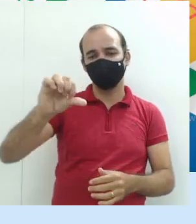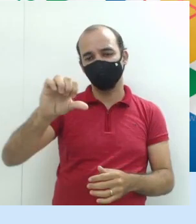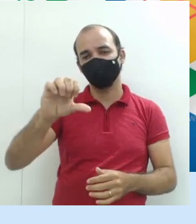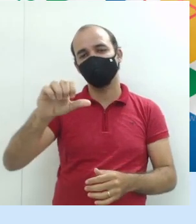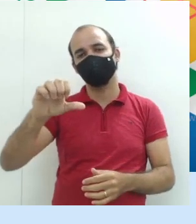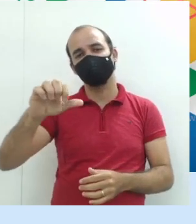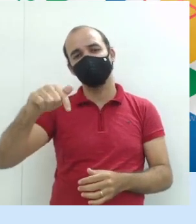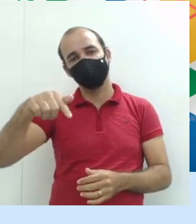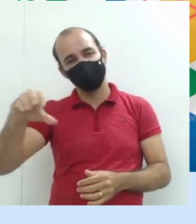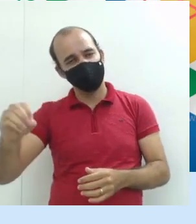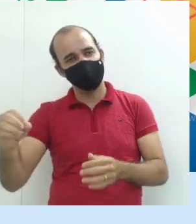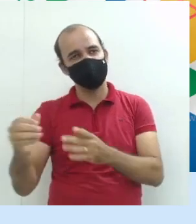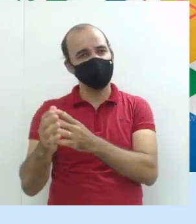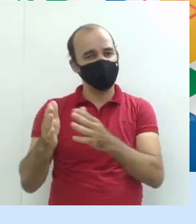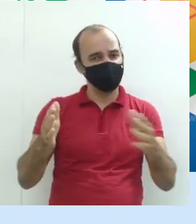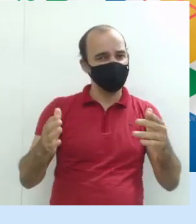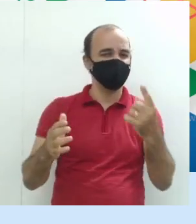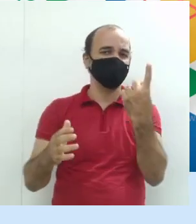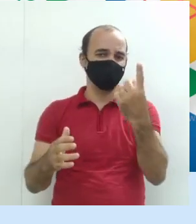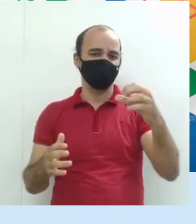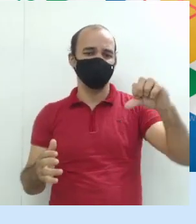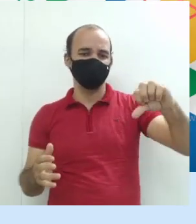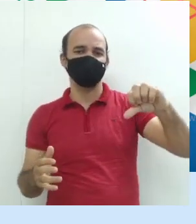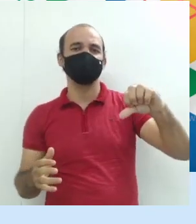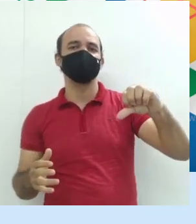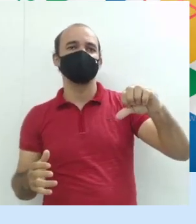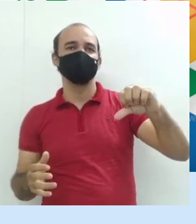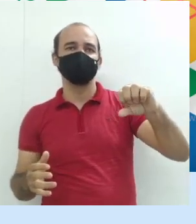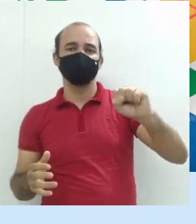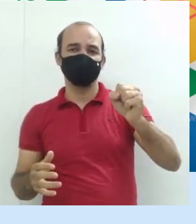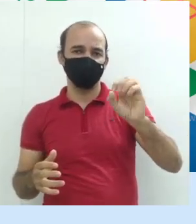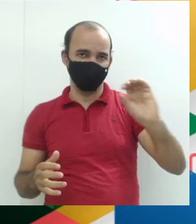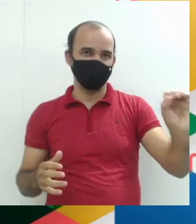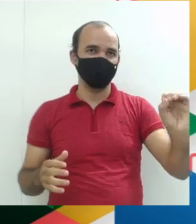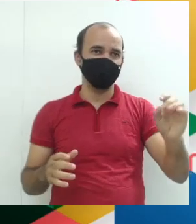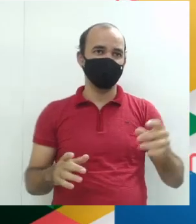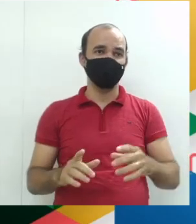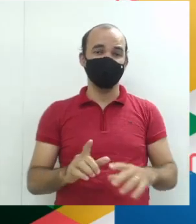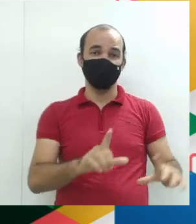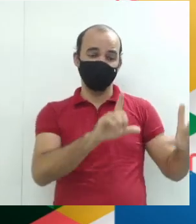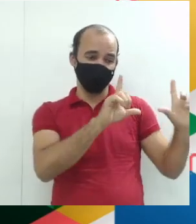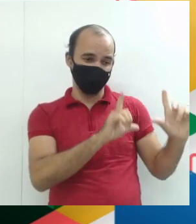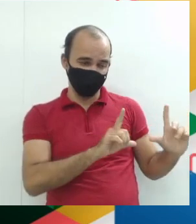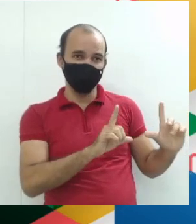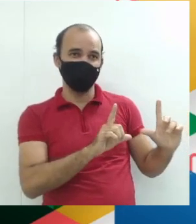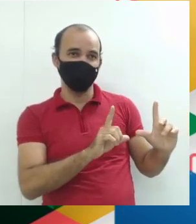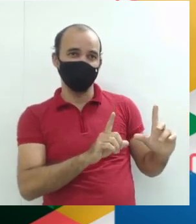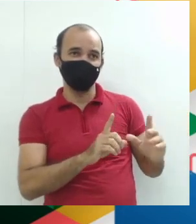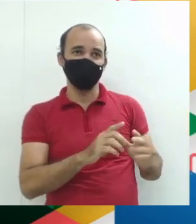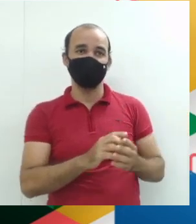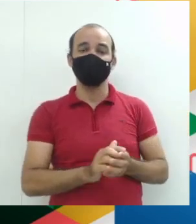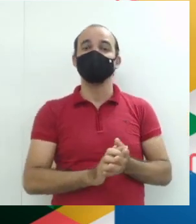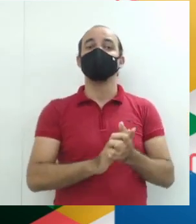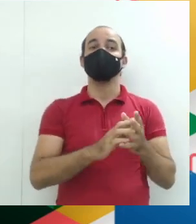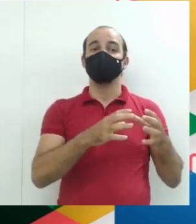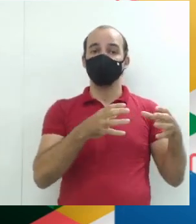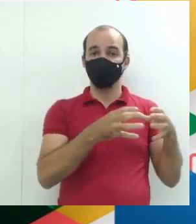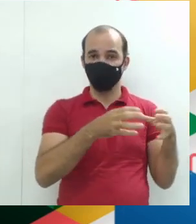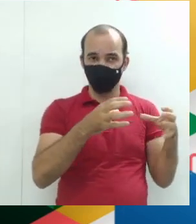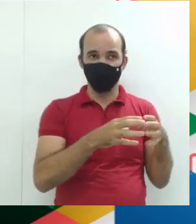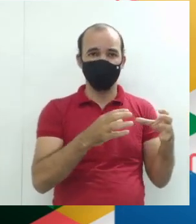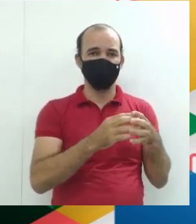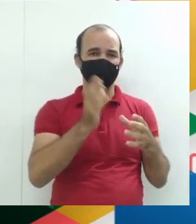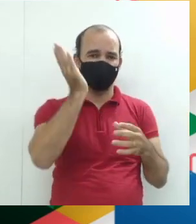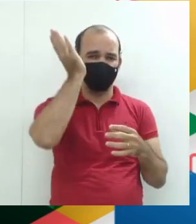duas imagens que eu acho bem interessante. Na imagem da esquerda, a banda Os Beatles, que foi sucesso, né, na década